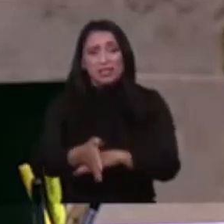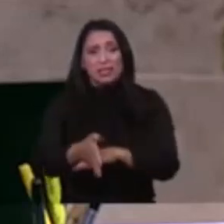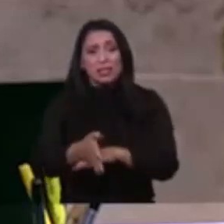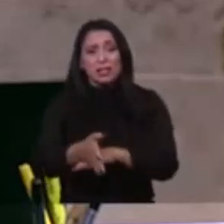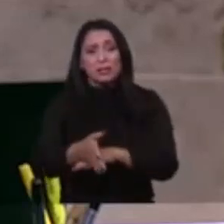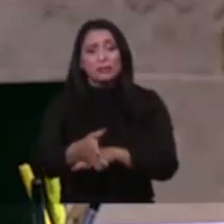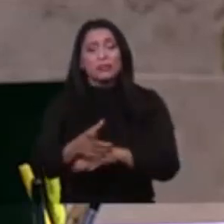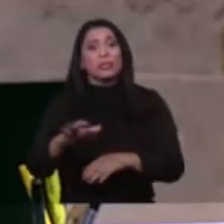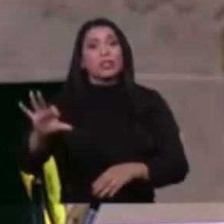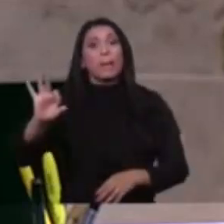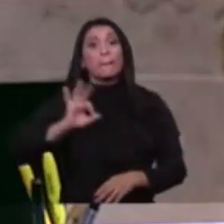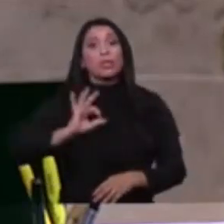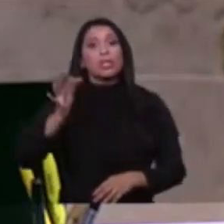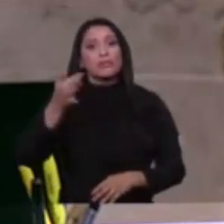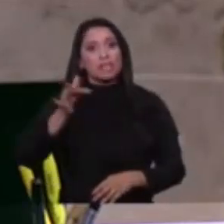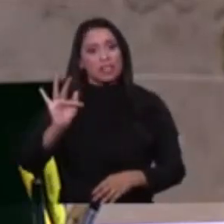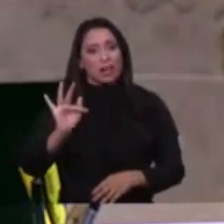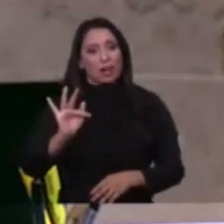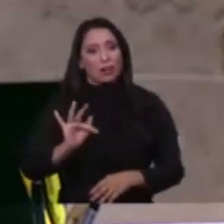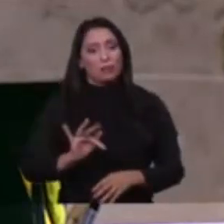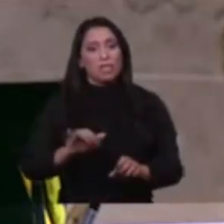da sede da Polícia Federal.